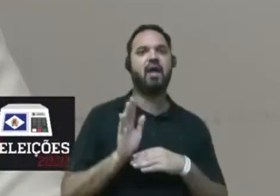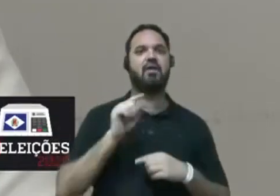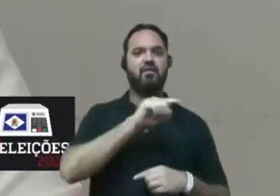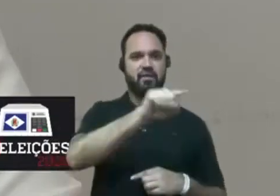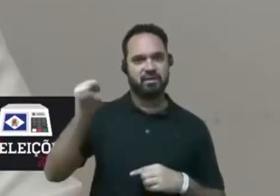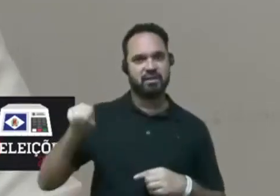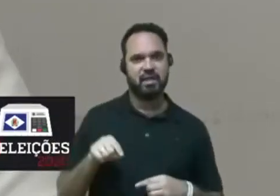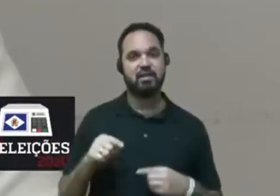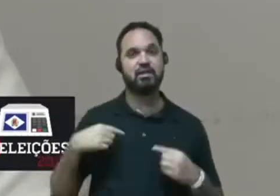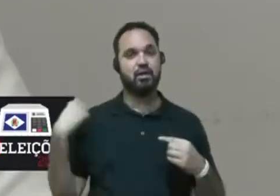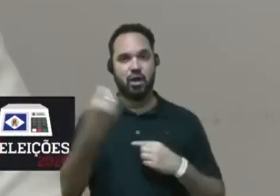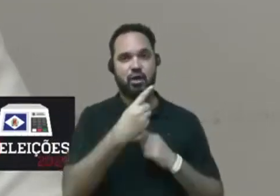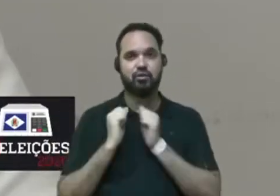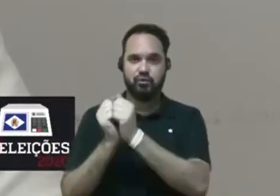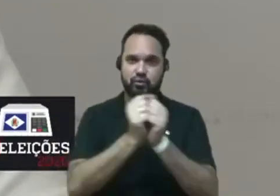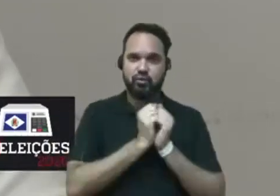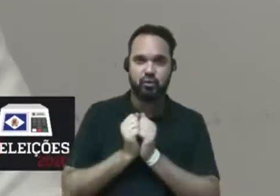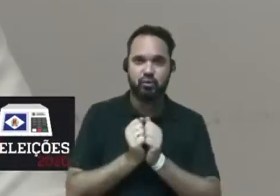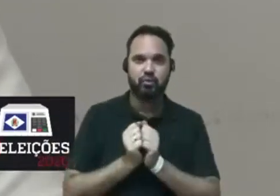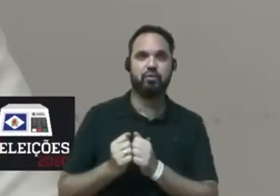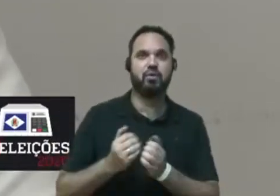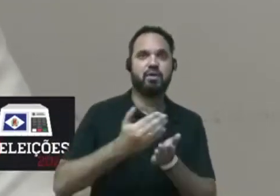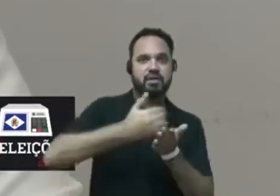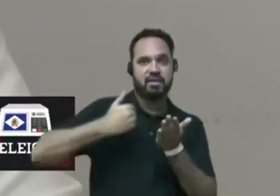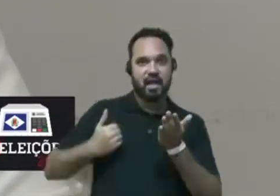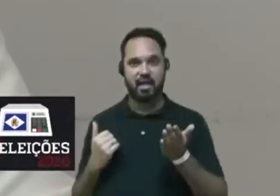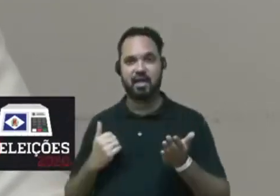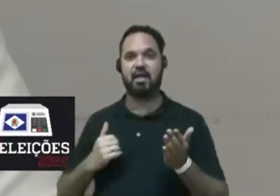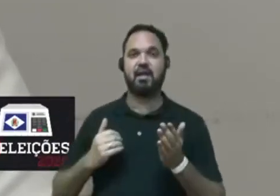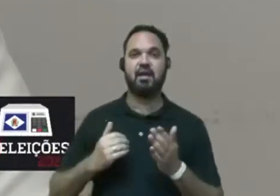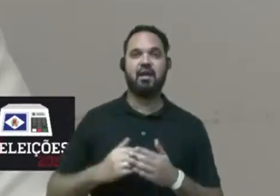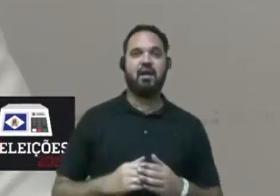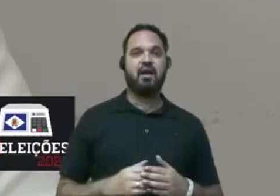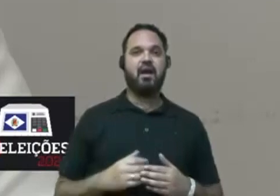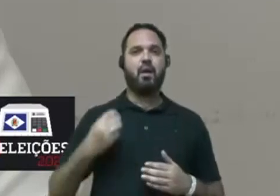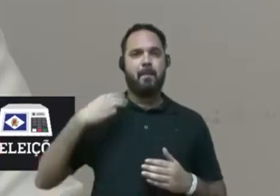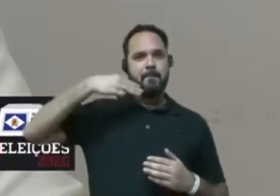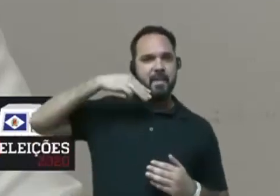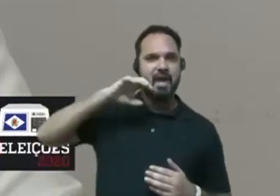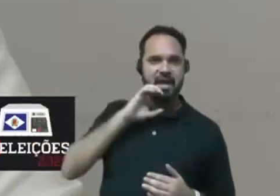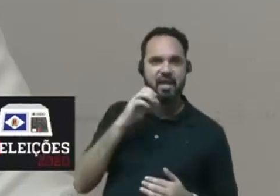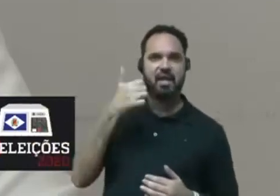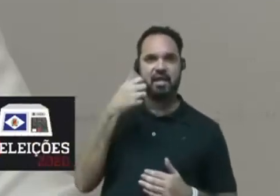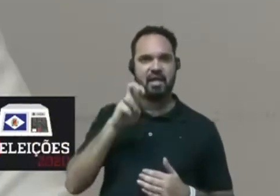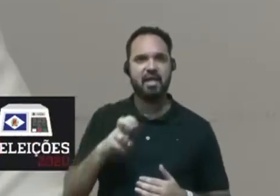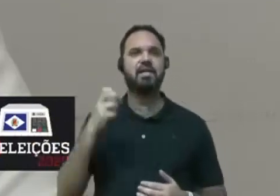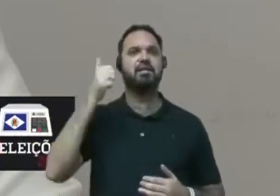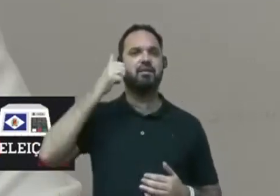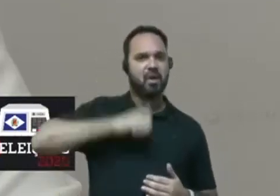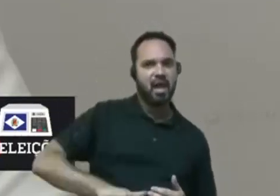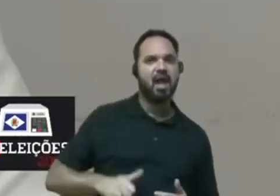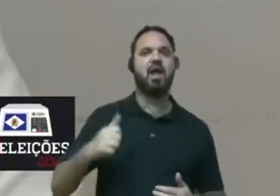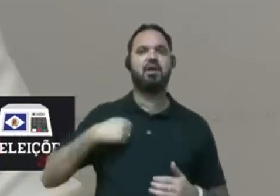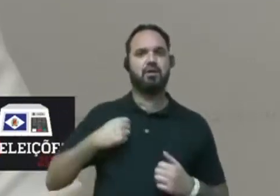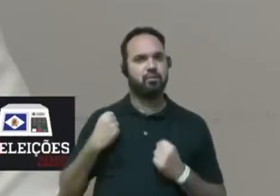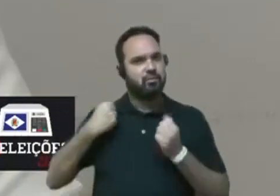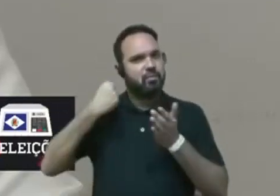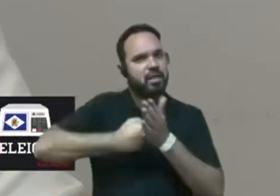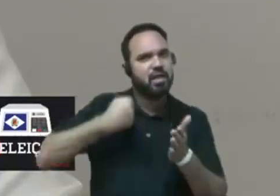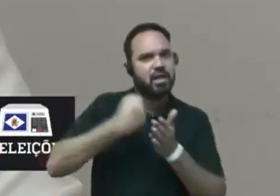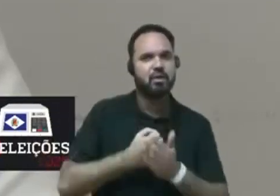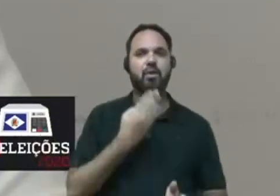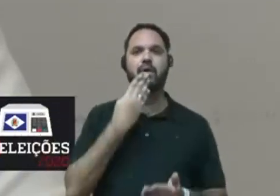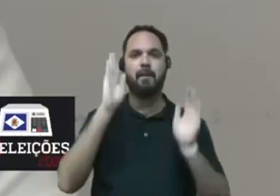você e juntos vamos sair desta crise sou Maria sou 15 sou mulher sou batalhadora